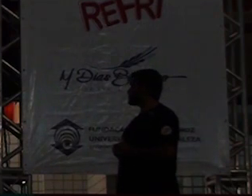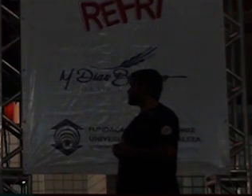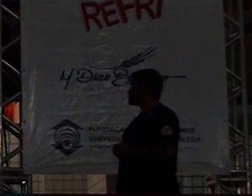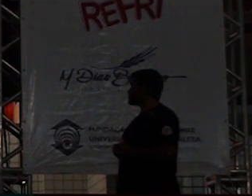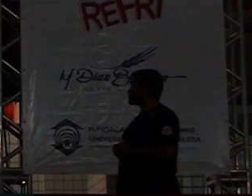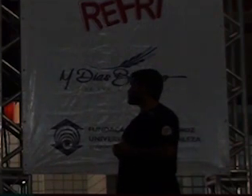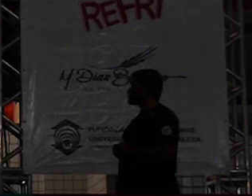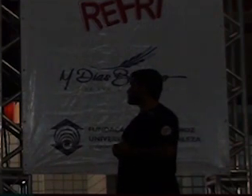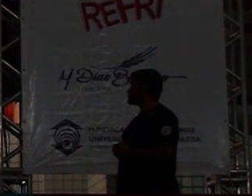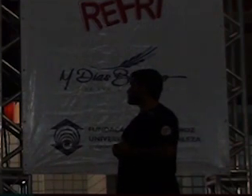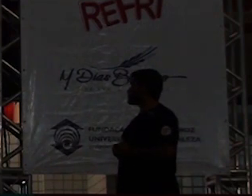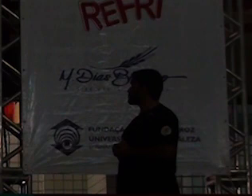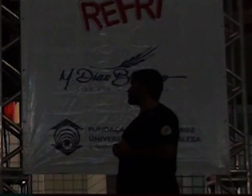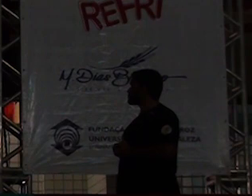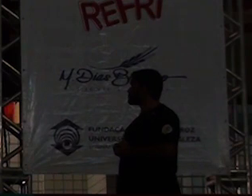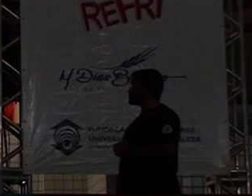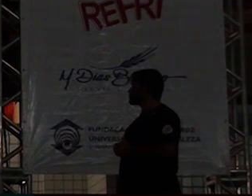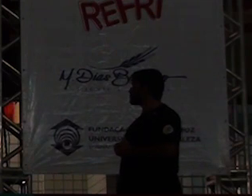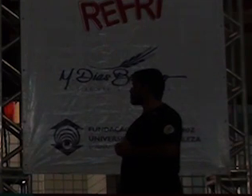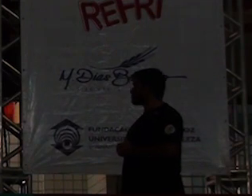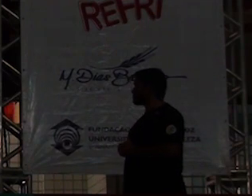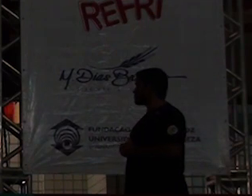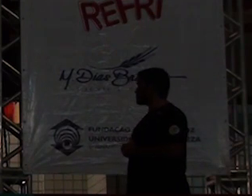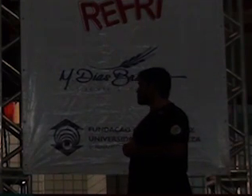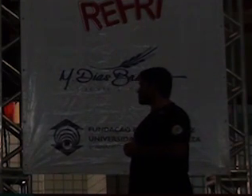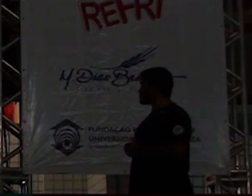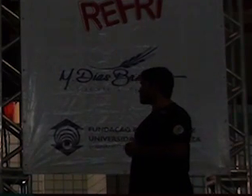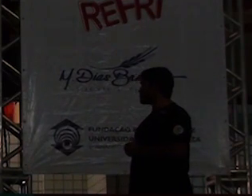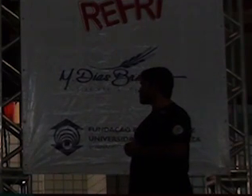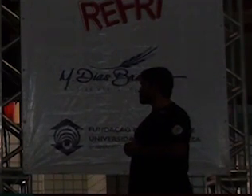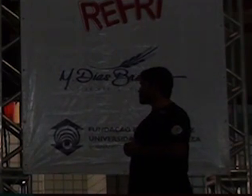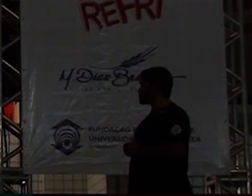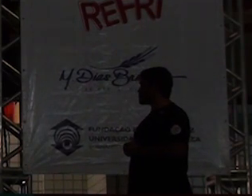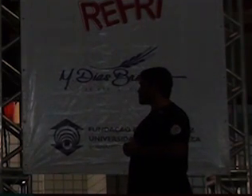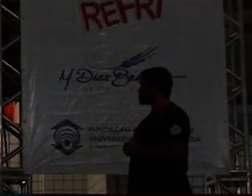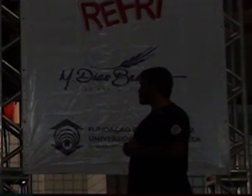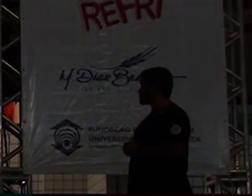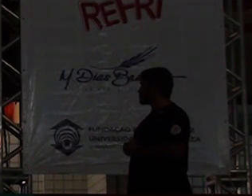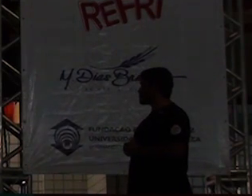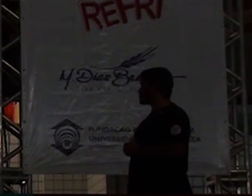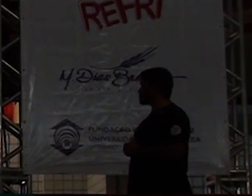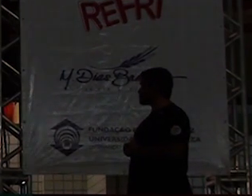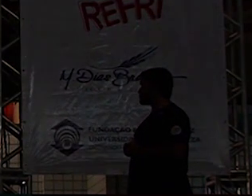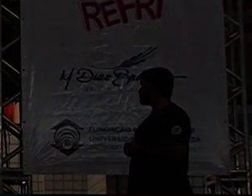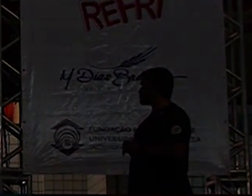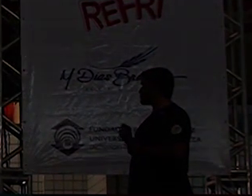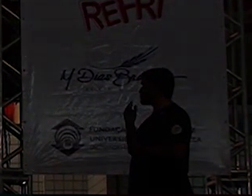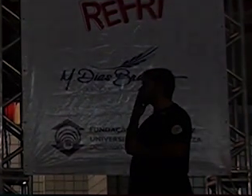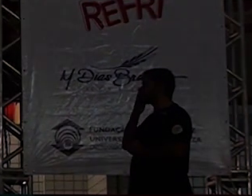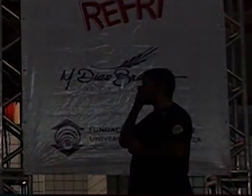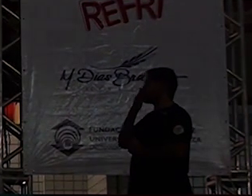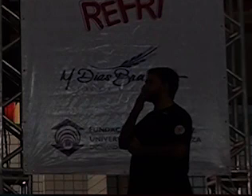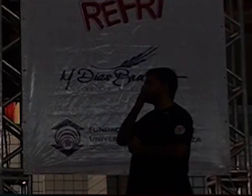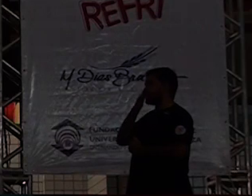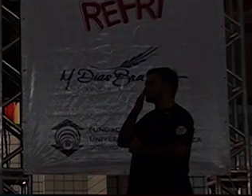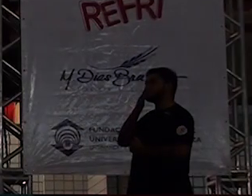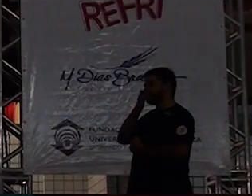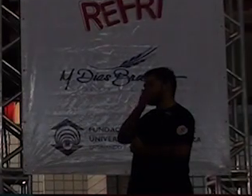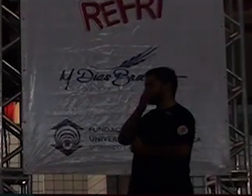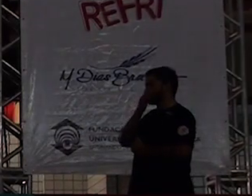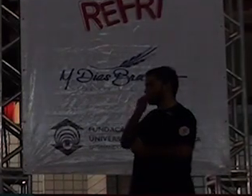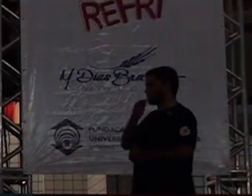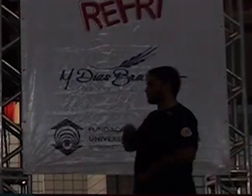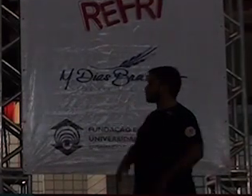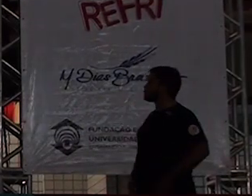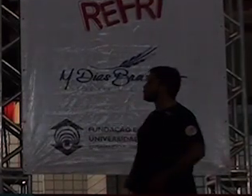Quem espera que a vida seja feita de ilusão pode até ficar maluco